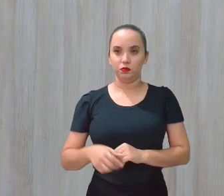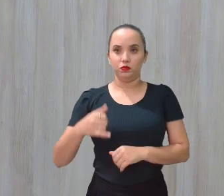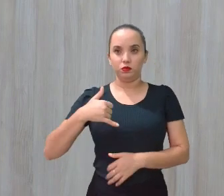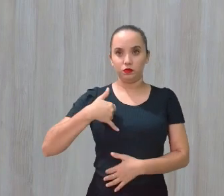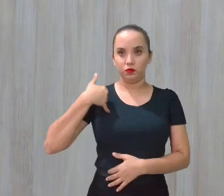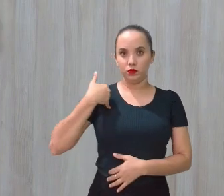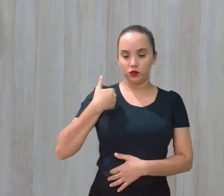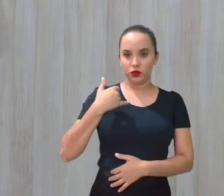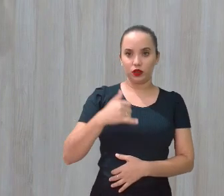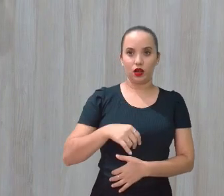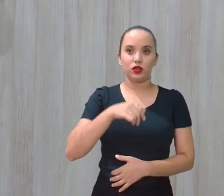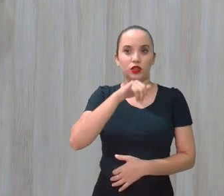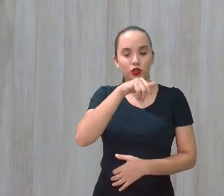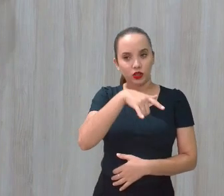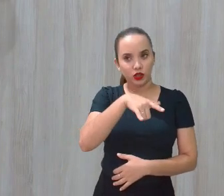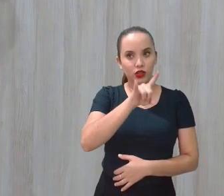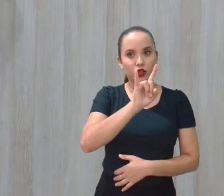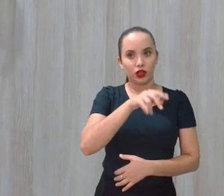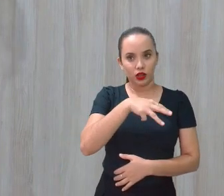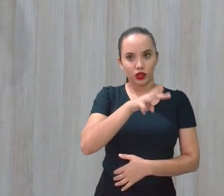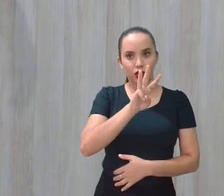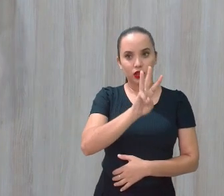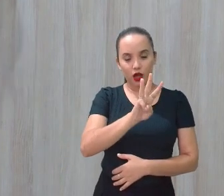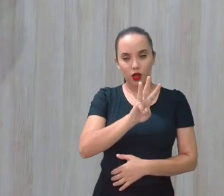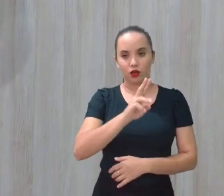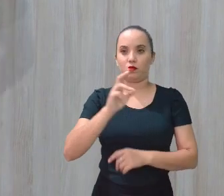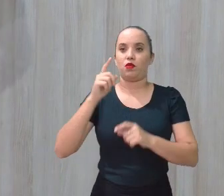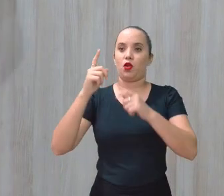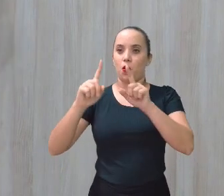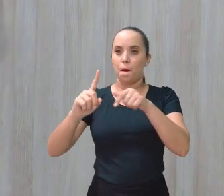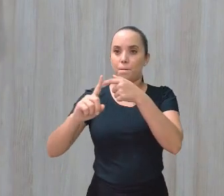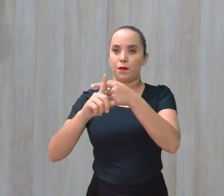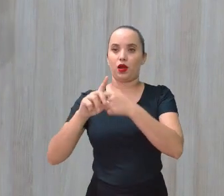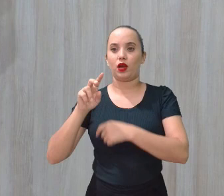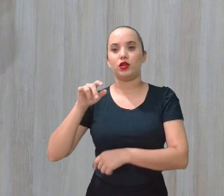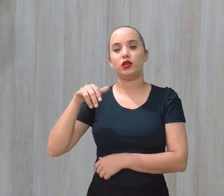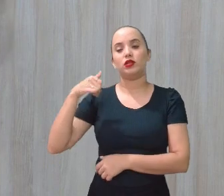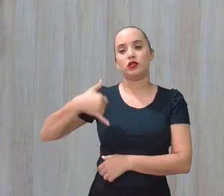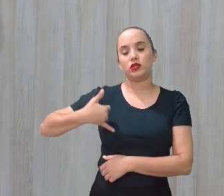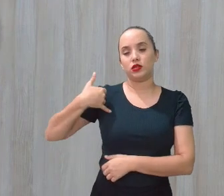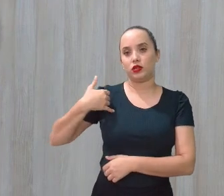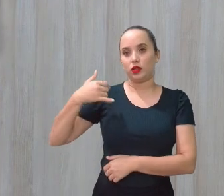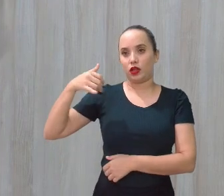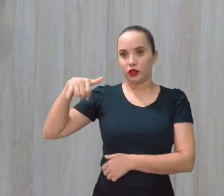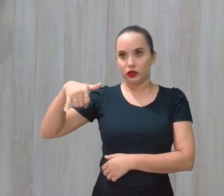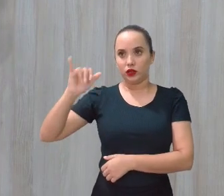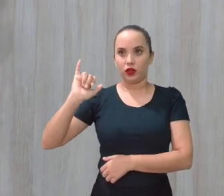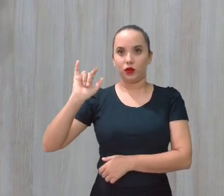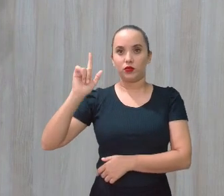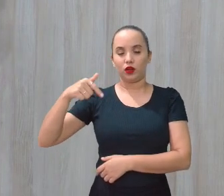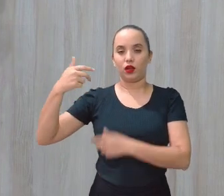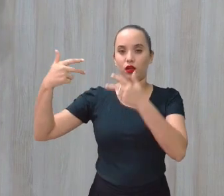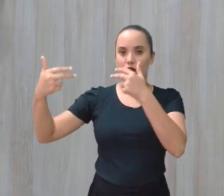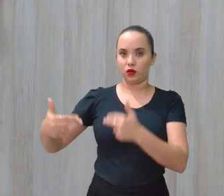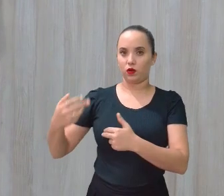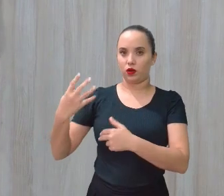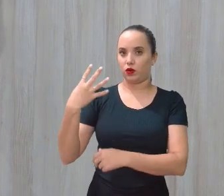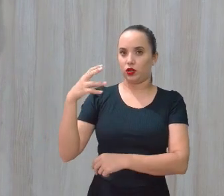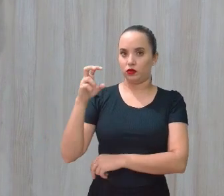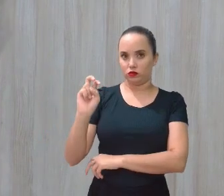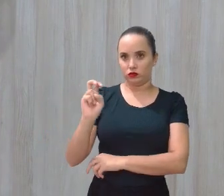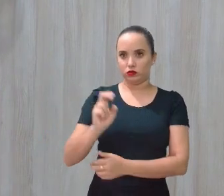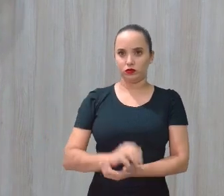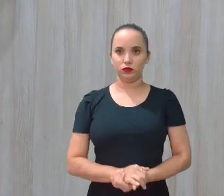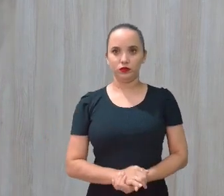de Billy mais a idade de Bia é igual a 45. Está escrita matematicamente aqui. Aquela